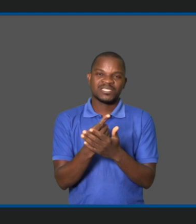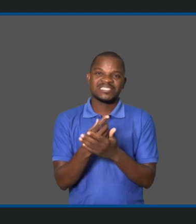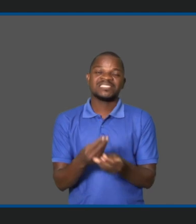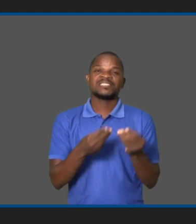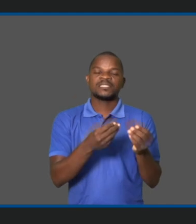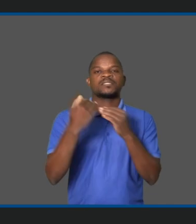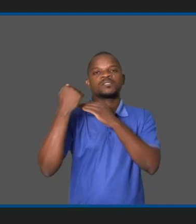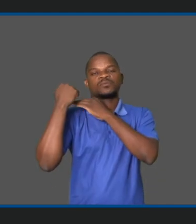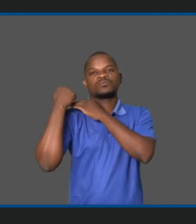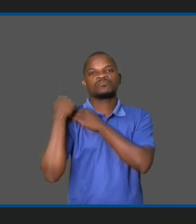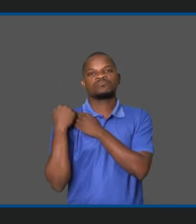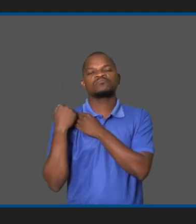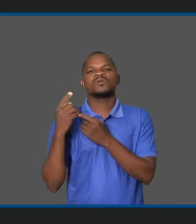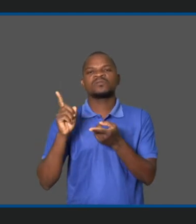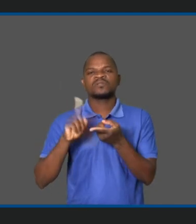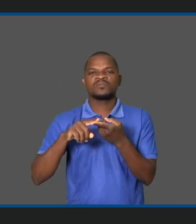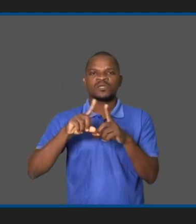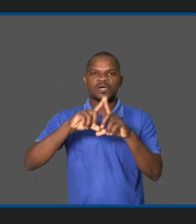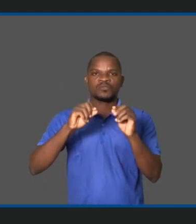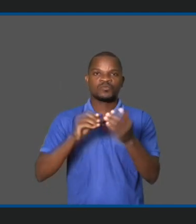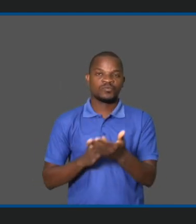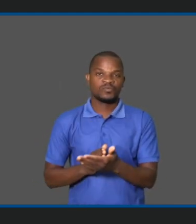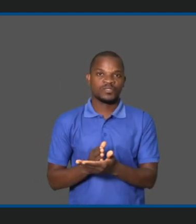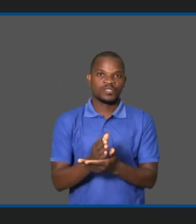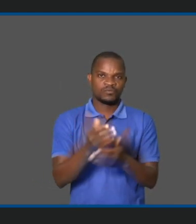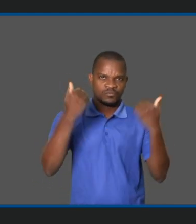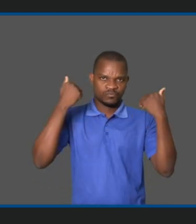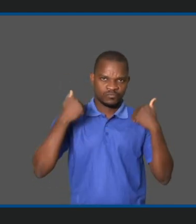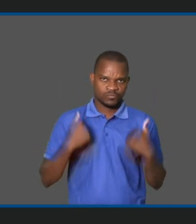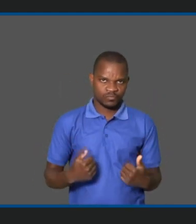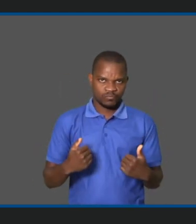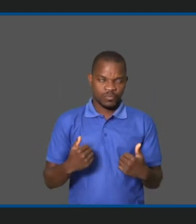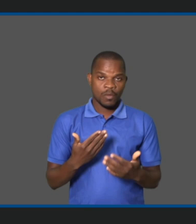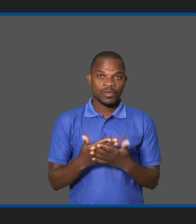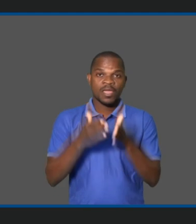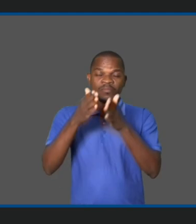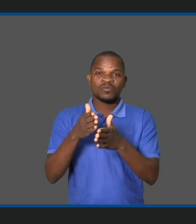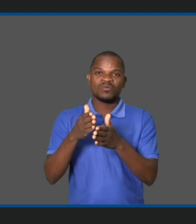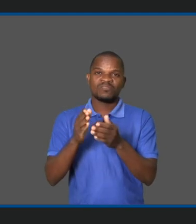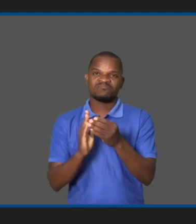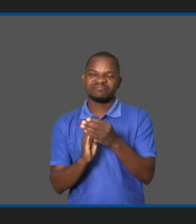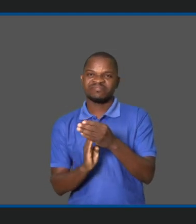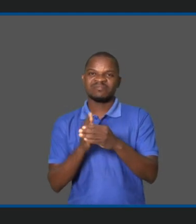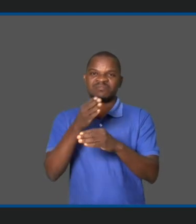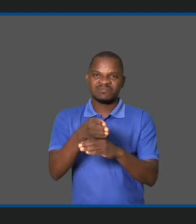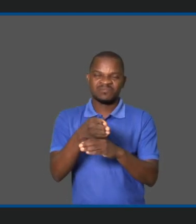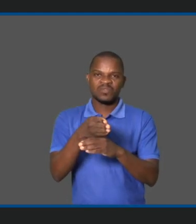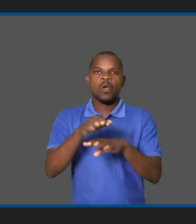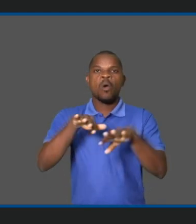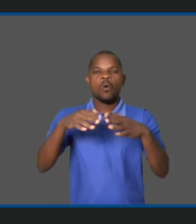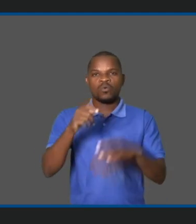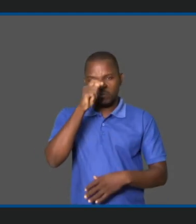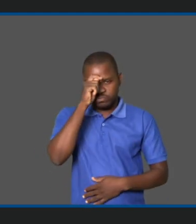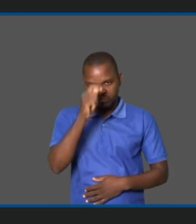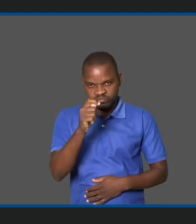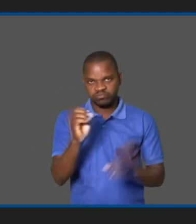viola os direitos de cidadão, para quem não respeita a lei. Então, a lei deve ser